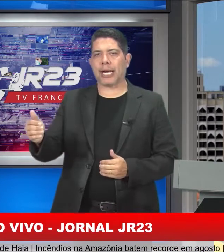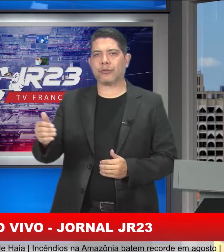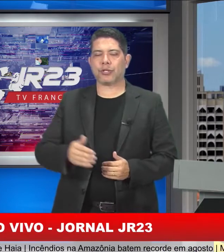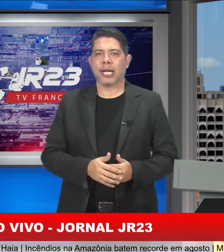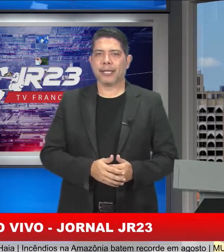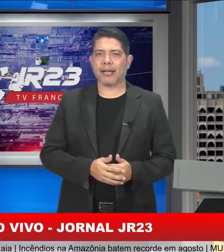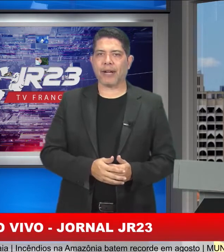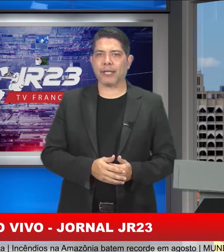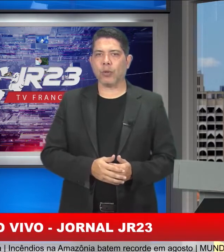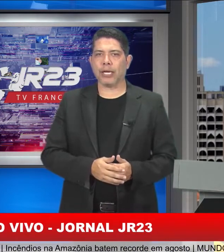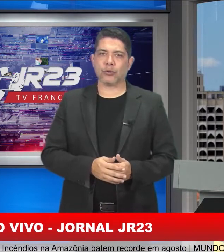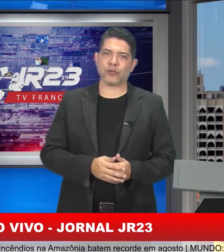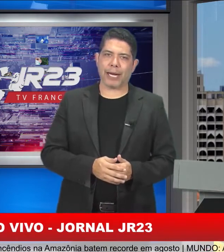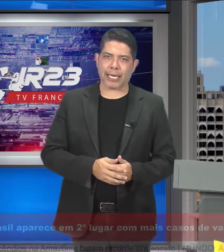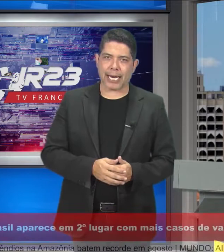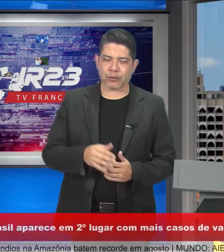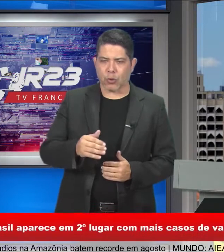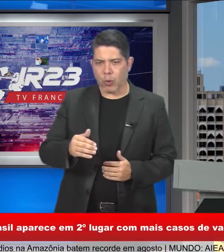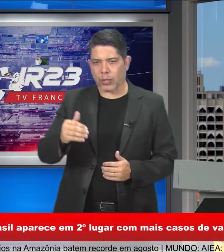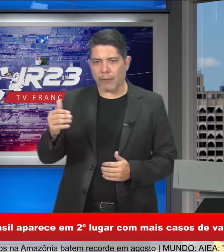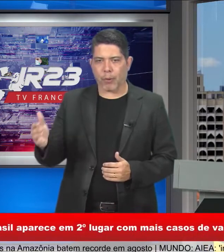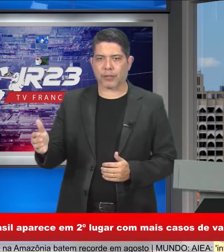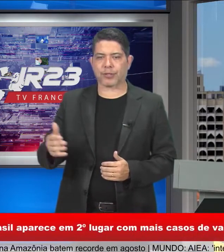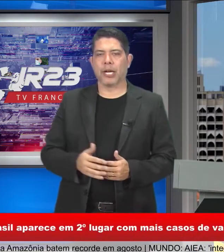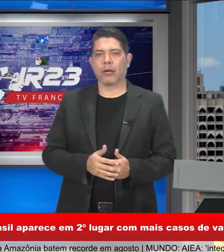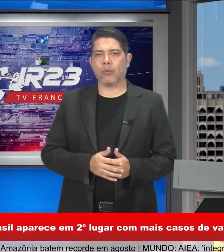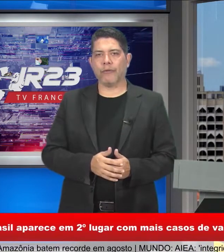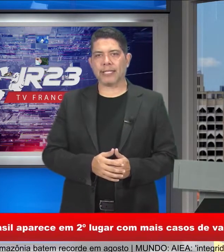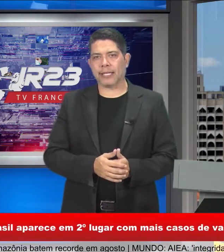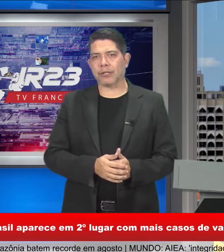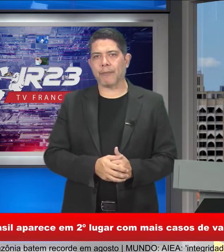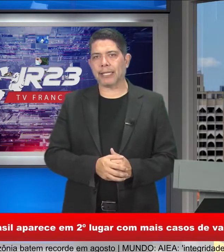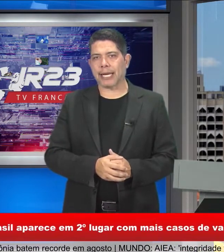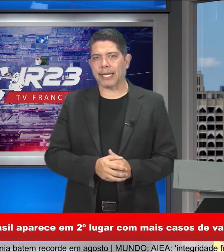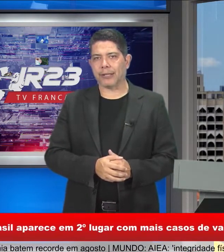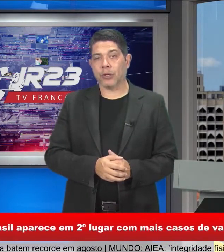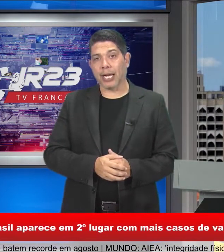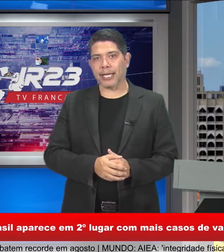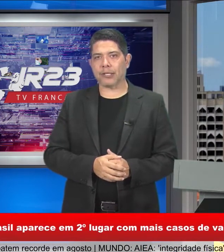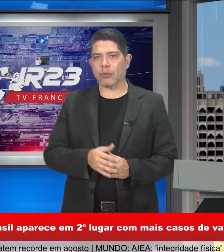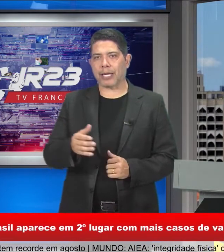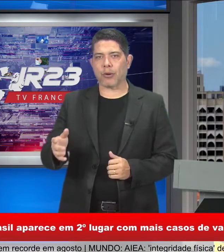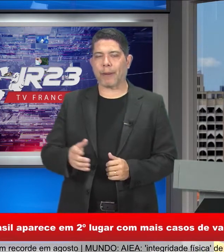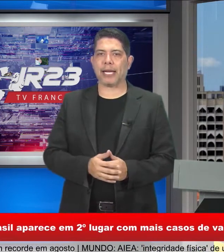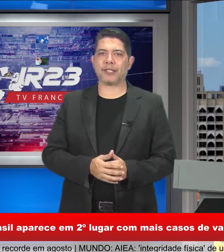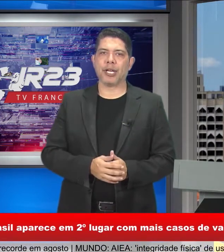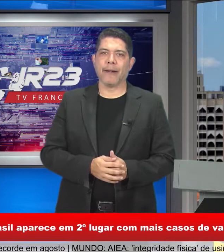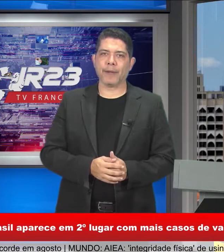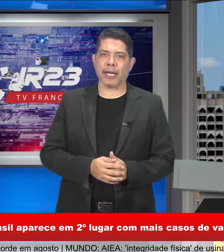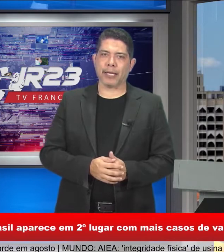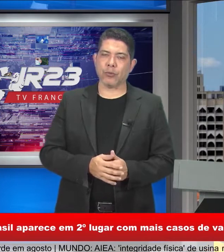de casos da varíola dos macacos, ou monkeypox, como vem sendo também tratado. Aliás, o Brasil